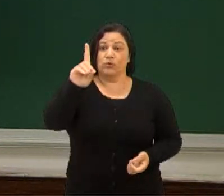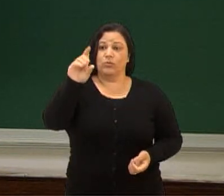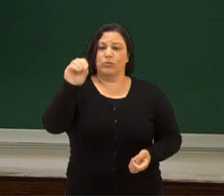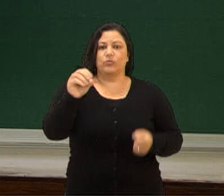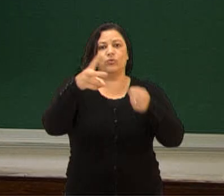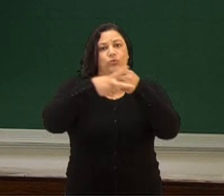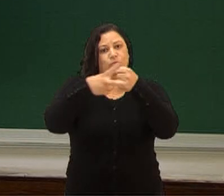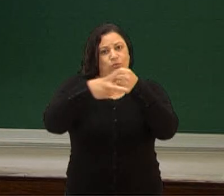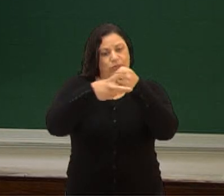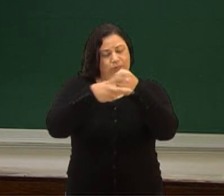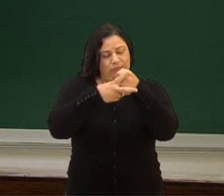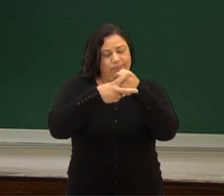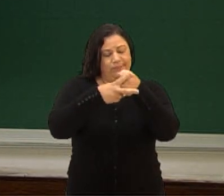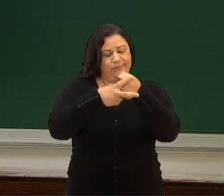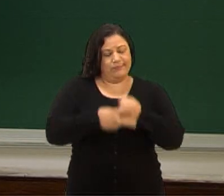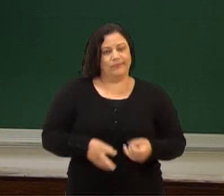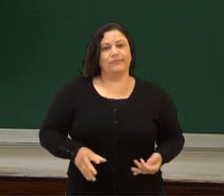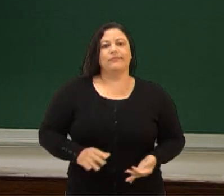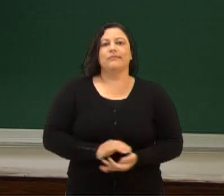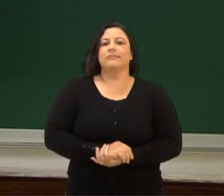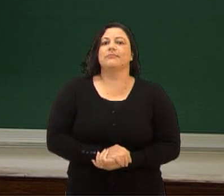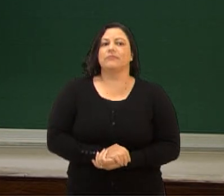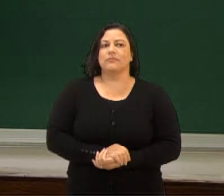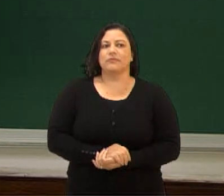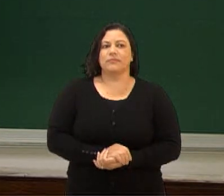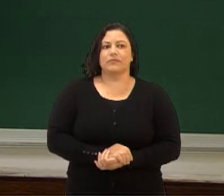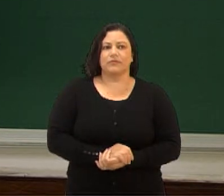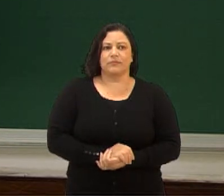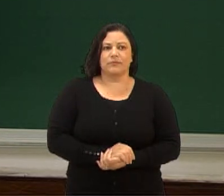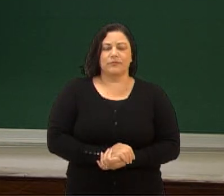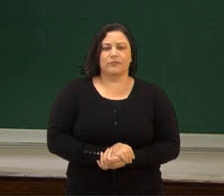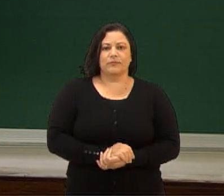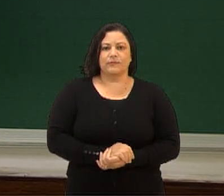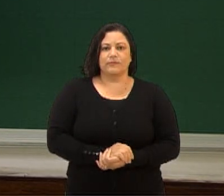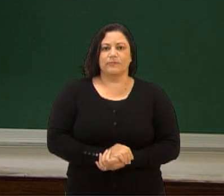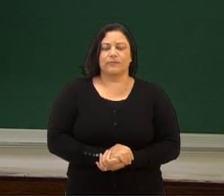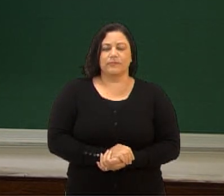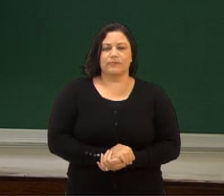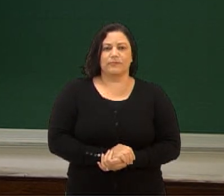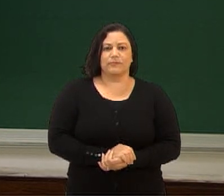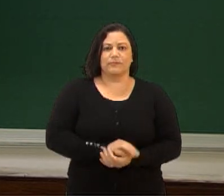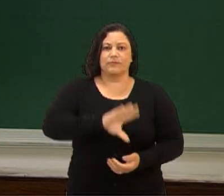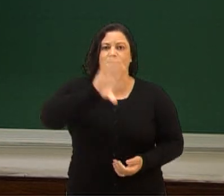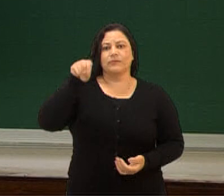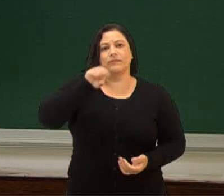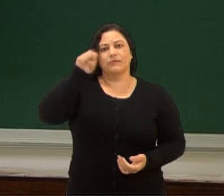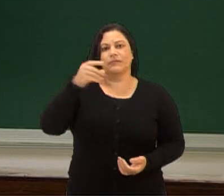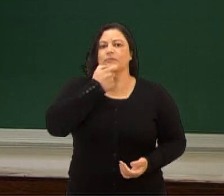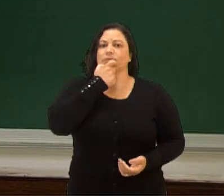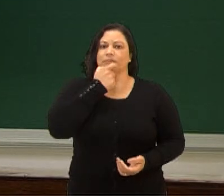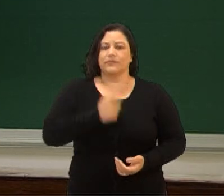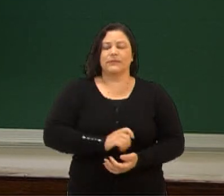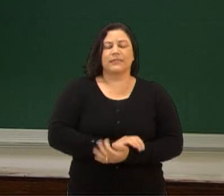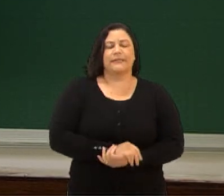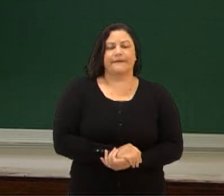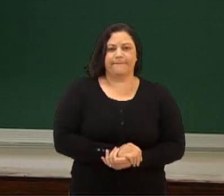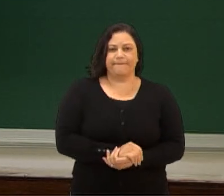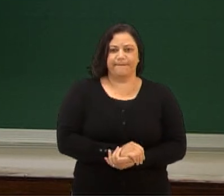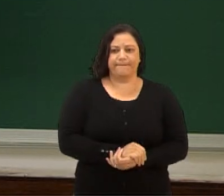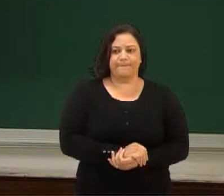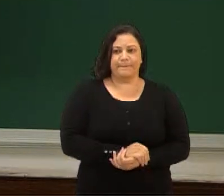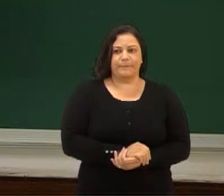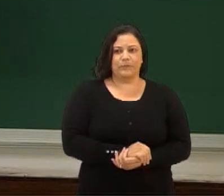para escrever no present perfect. Something bad to you, trying to get revenge will only make